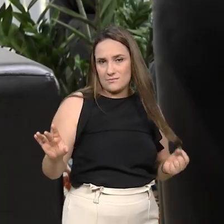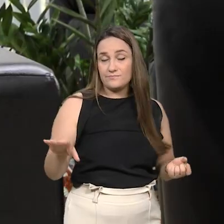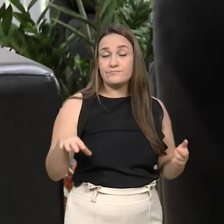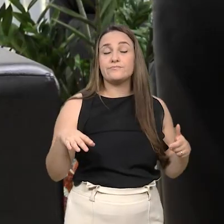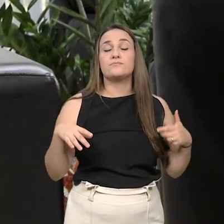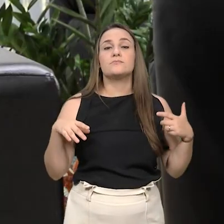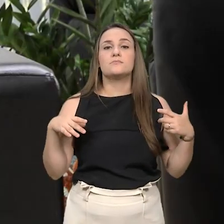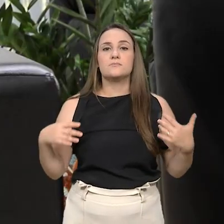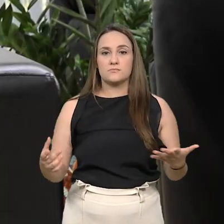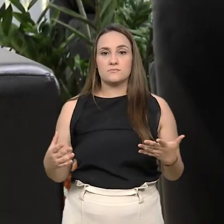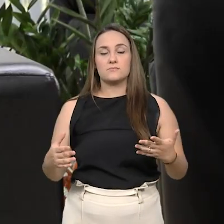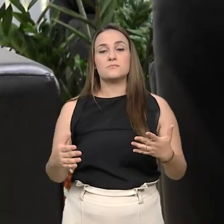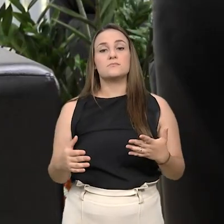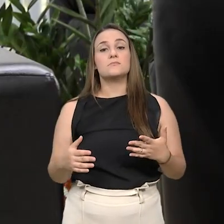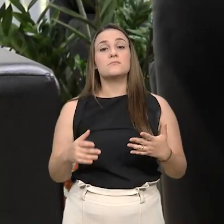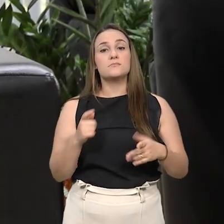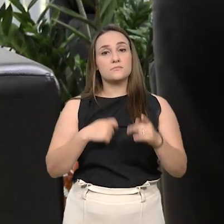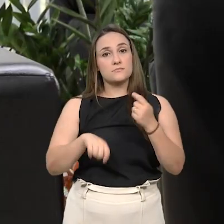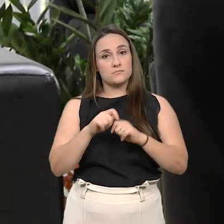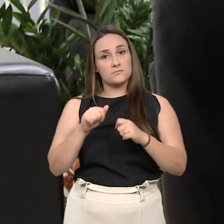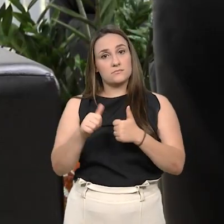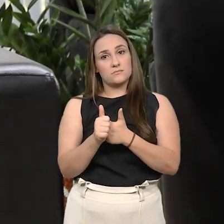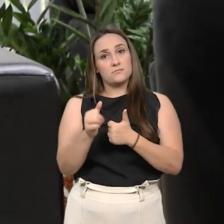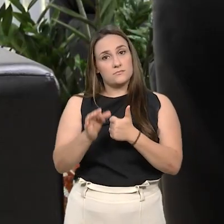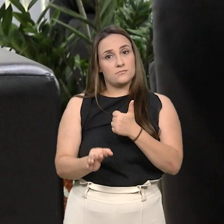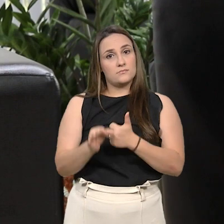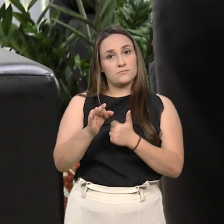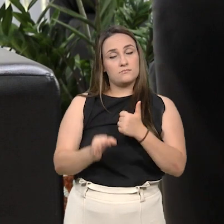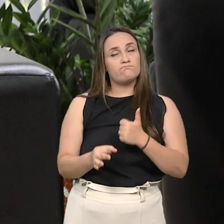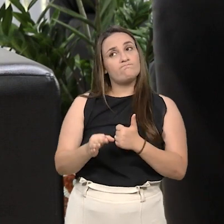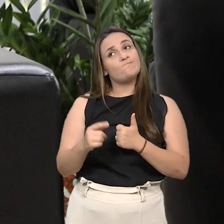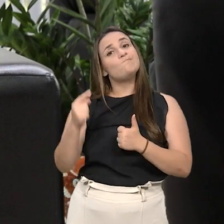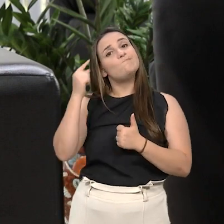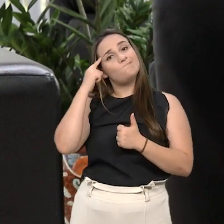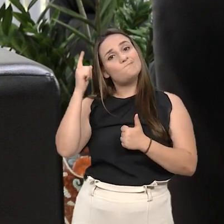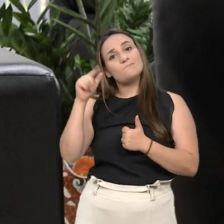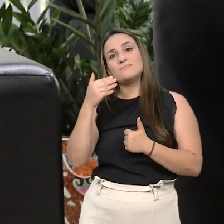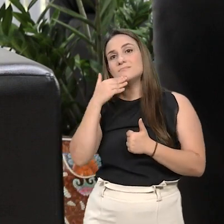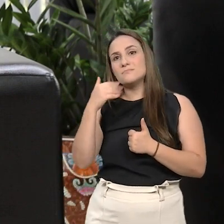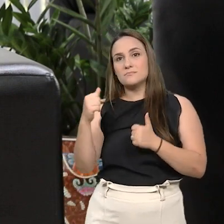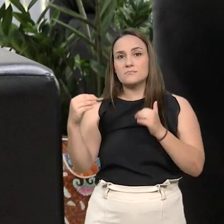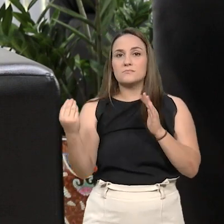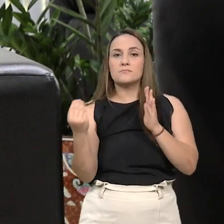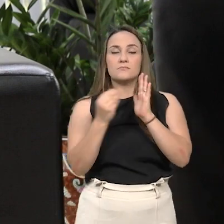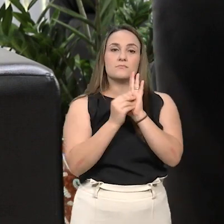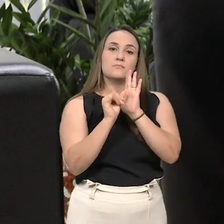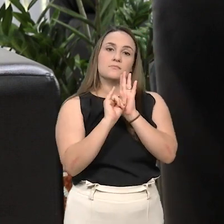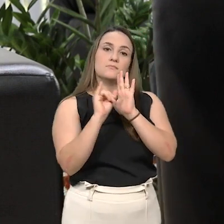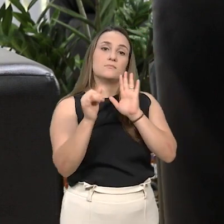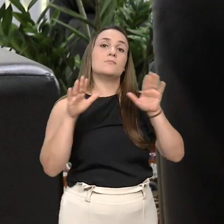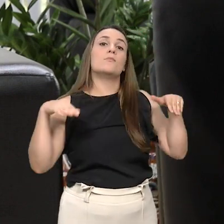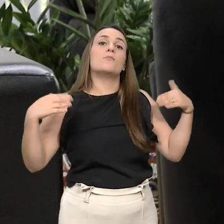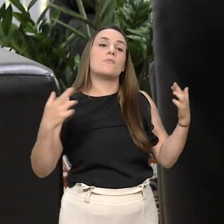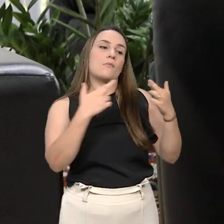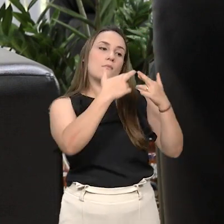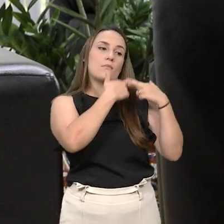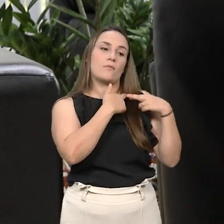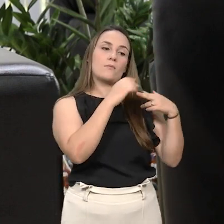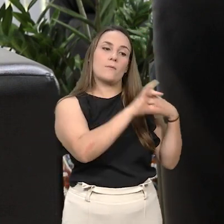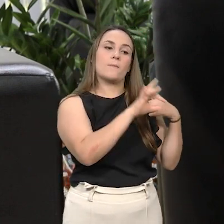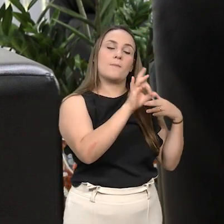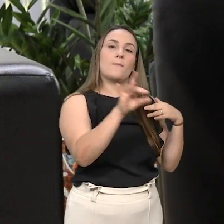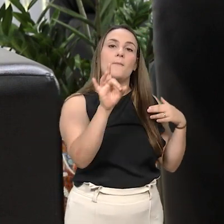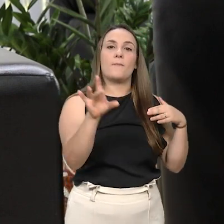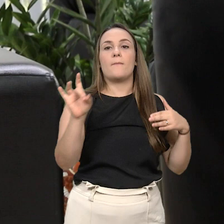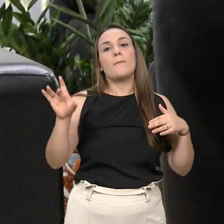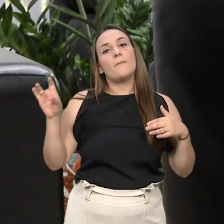Pois bem, a Administração do Tribunal de Justiça entendeu por bem publicar quais são as obrigações de cada um. Então, os